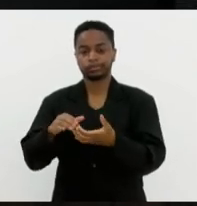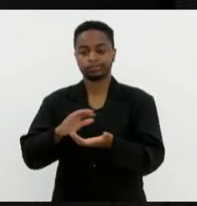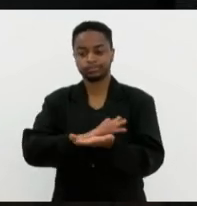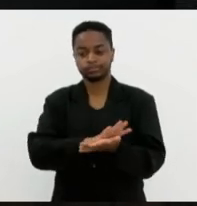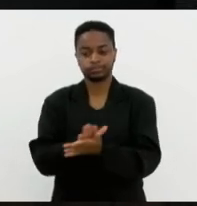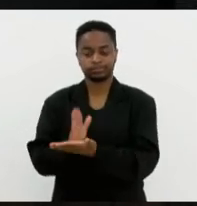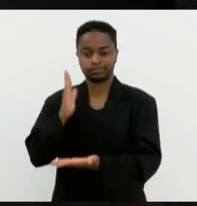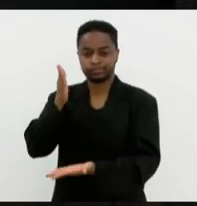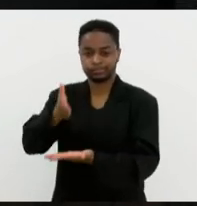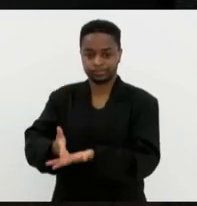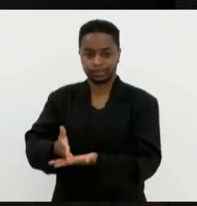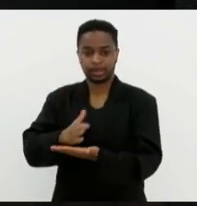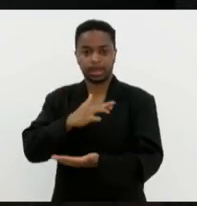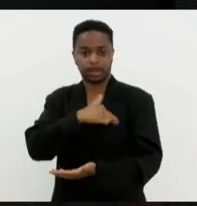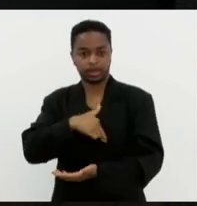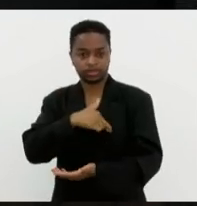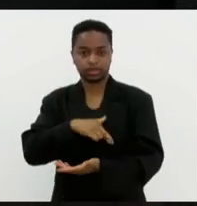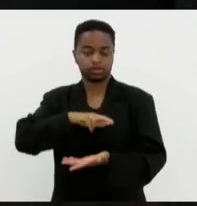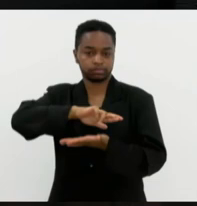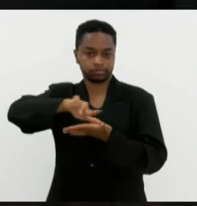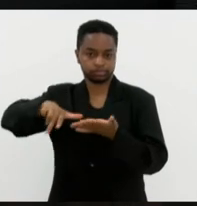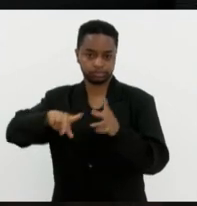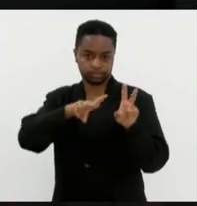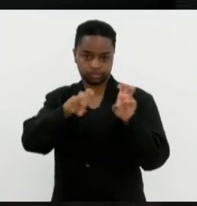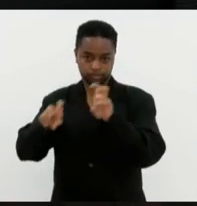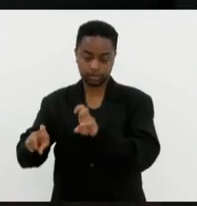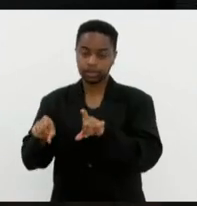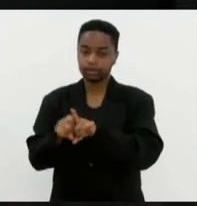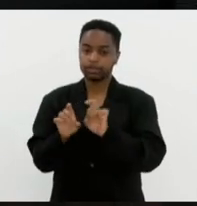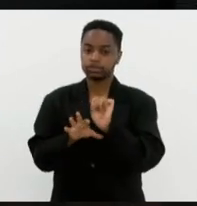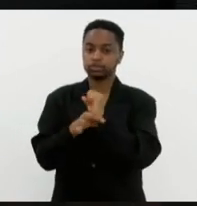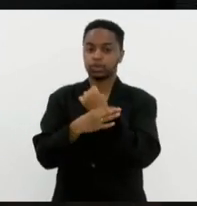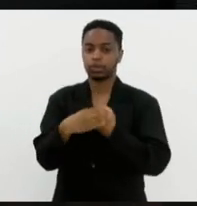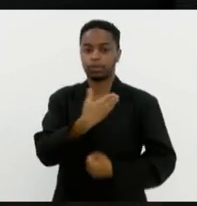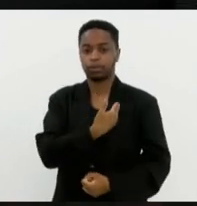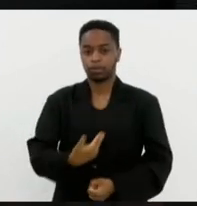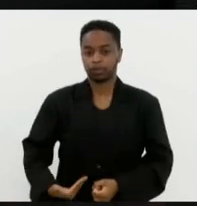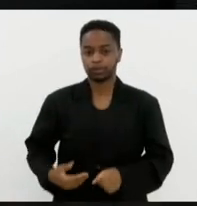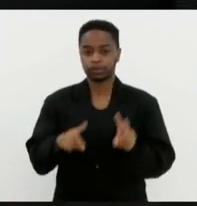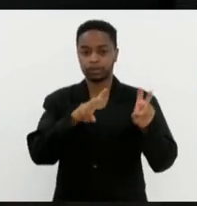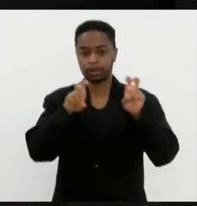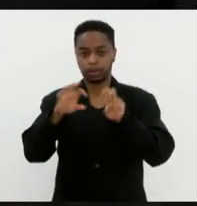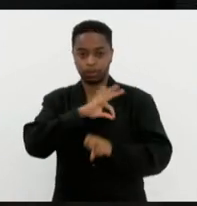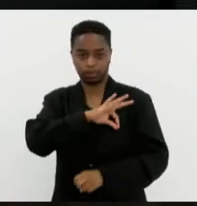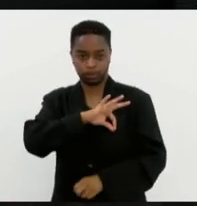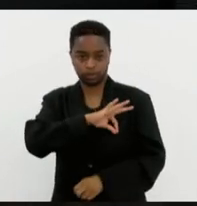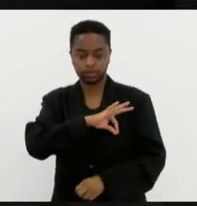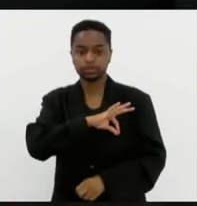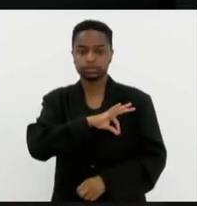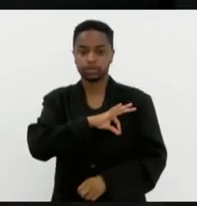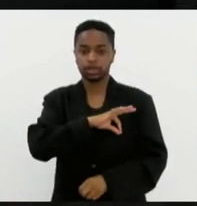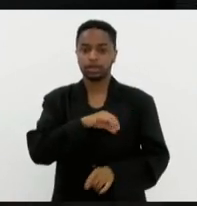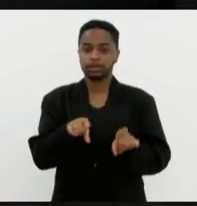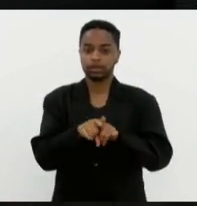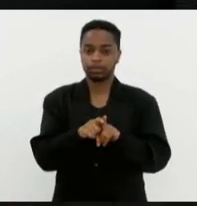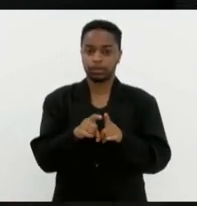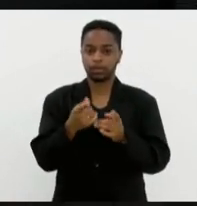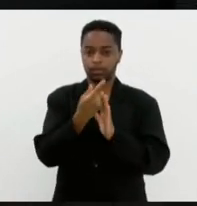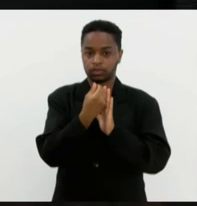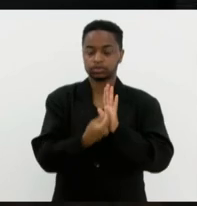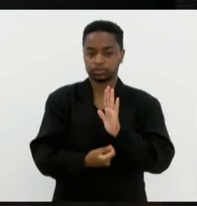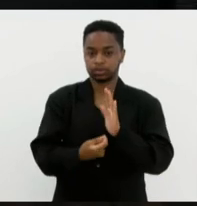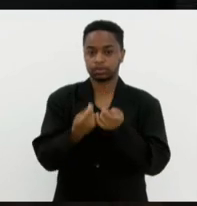Cor, Etnia, Religião e Procedência Nacional, e de Segurança Pública e Assuntos de Polícia, favorável, e também de Orçamento,